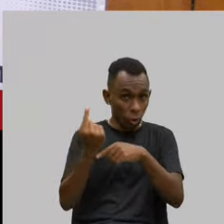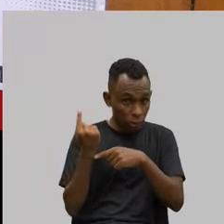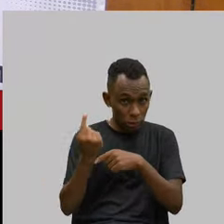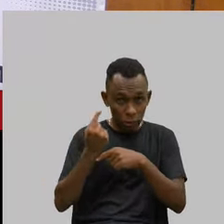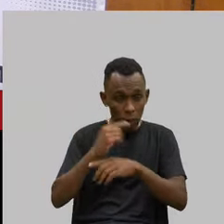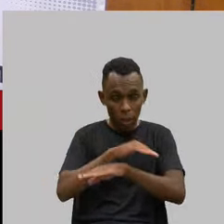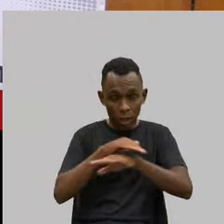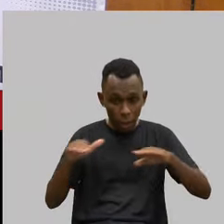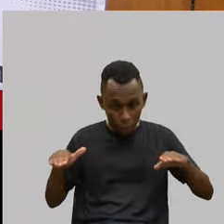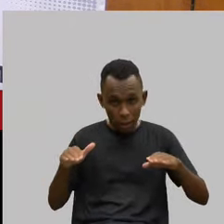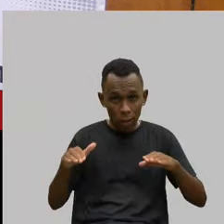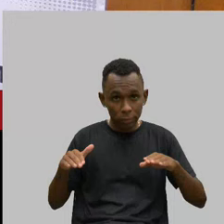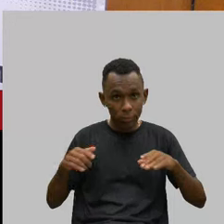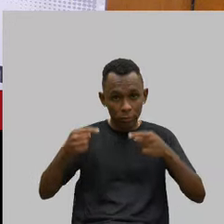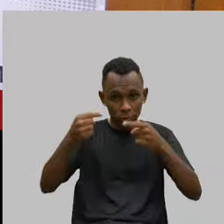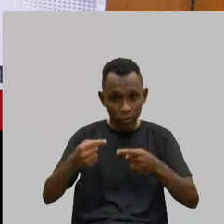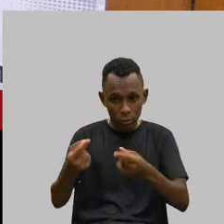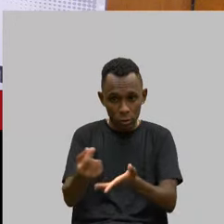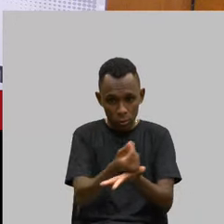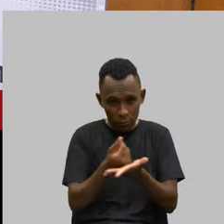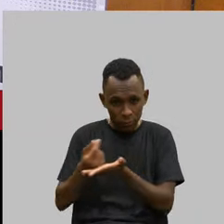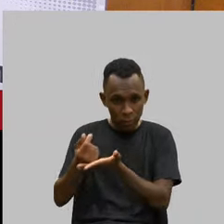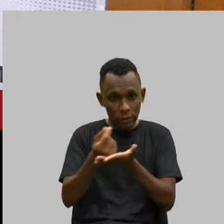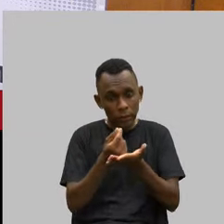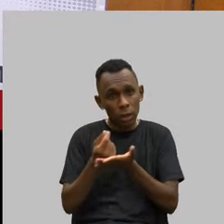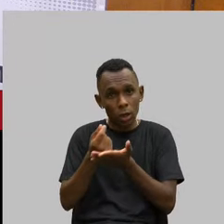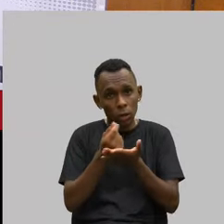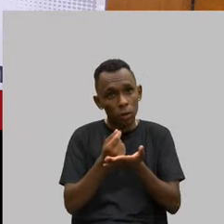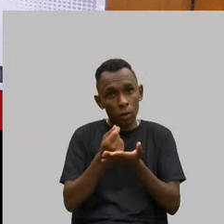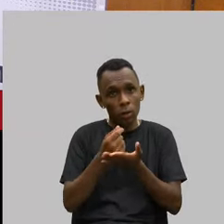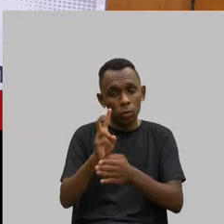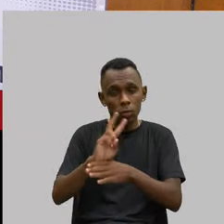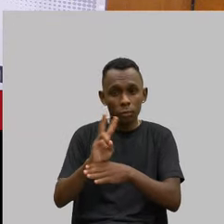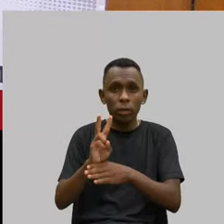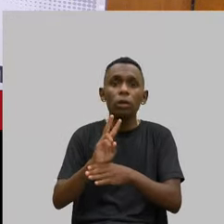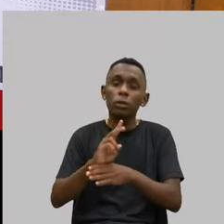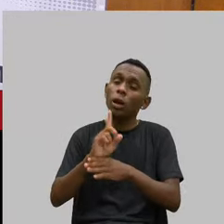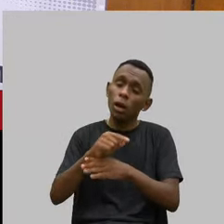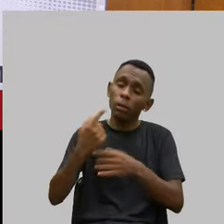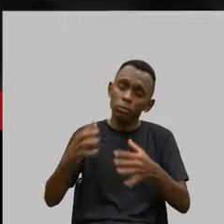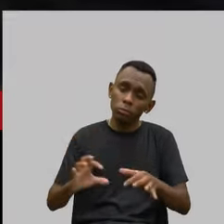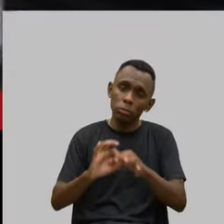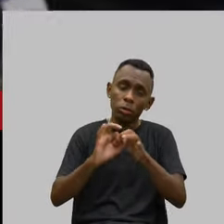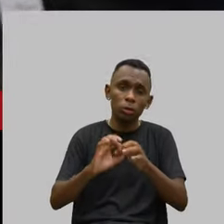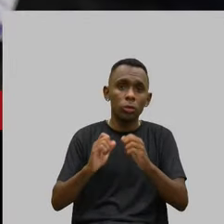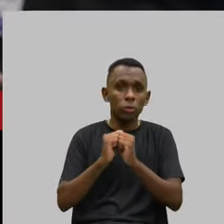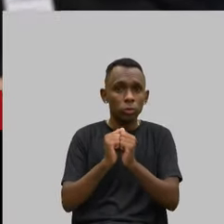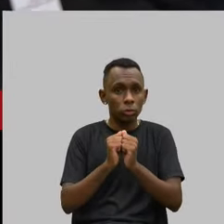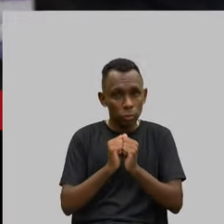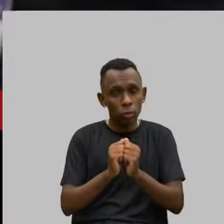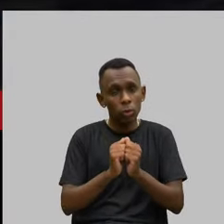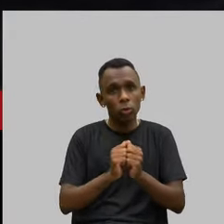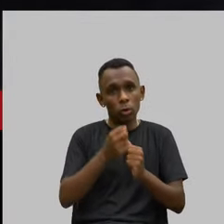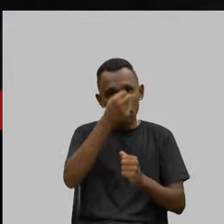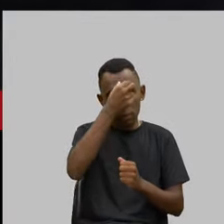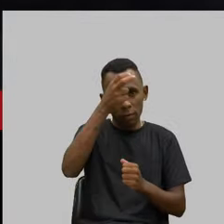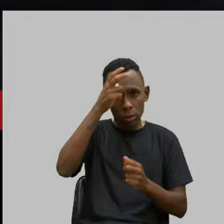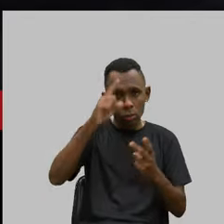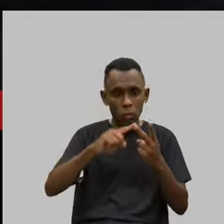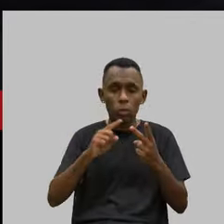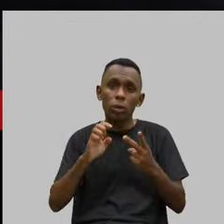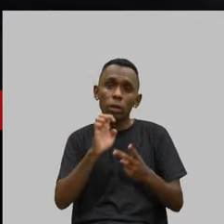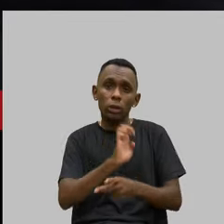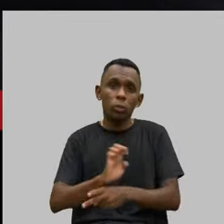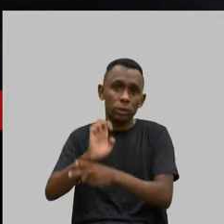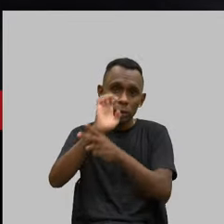guerra fiscal a união Federal é mais um ente na Federação aqui no Brasil com união estados e municípios e temos